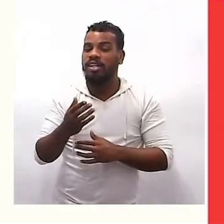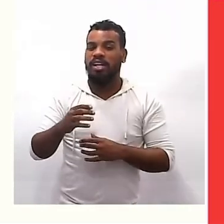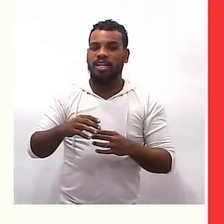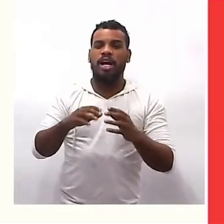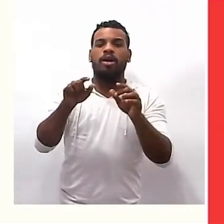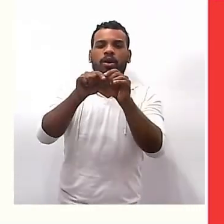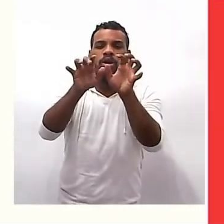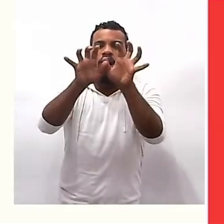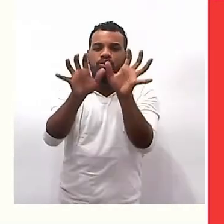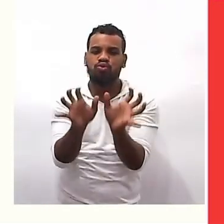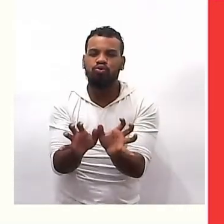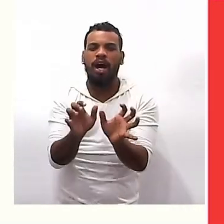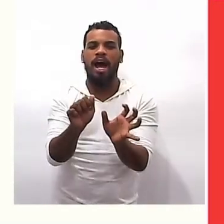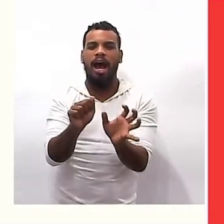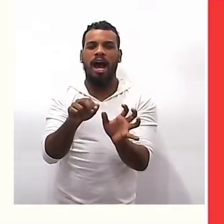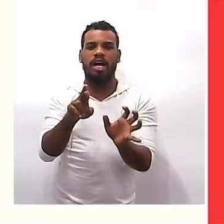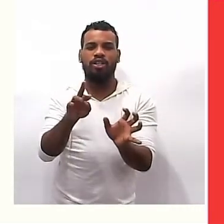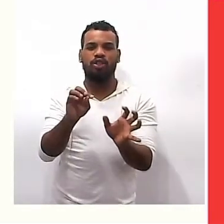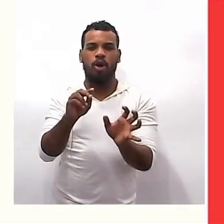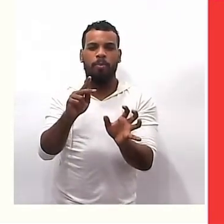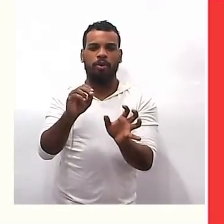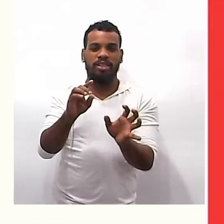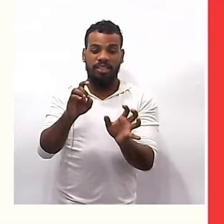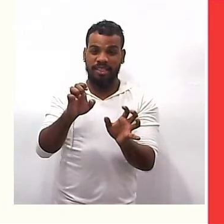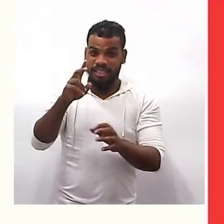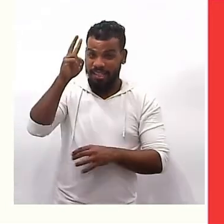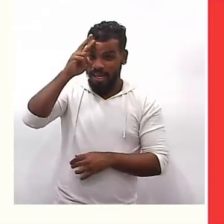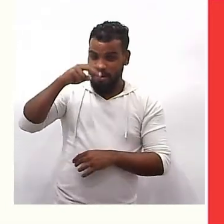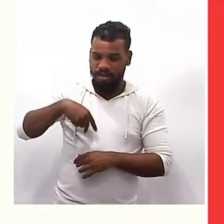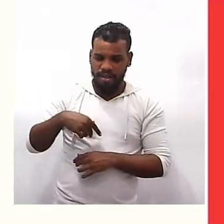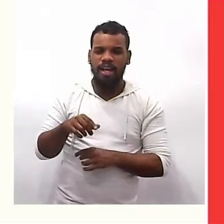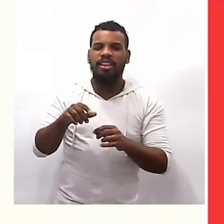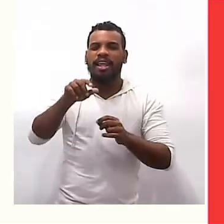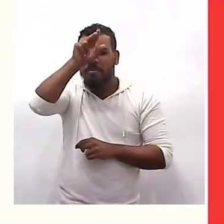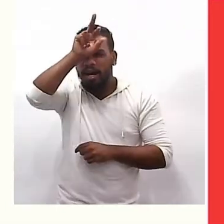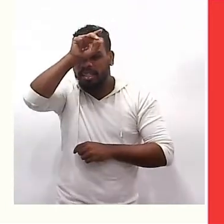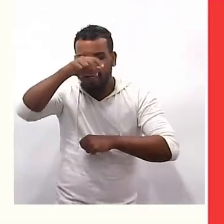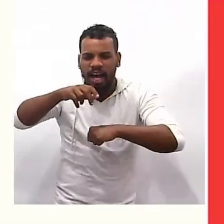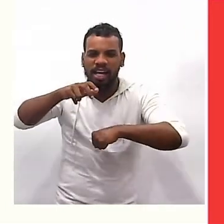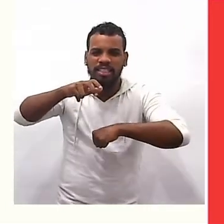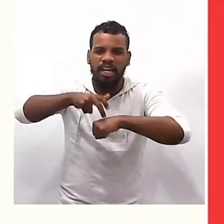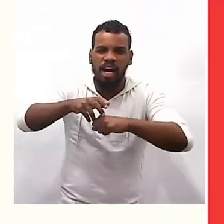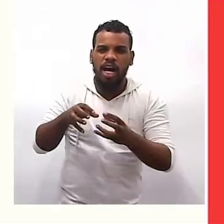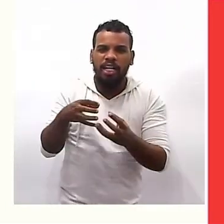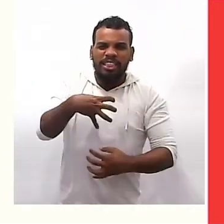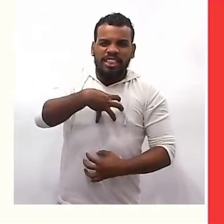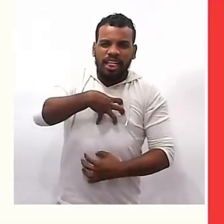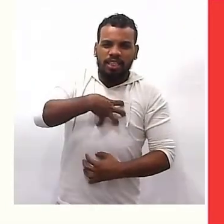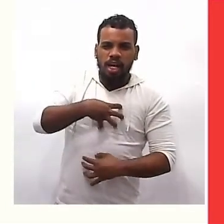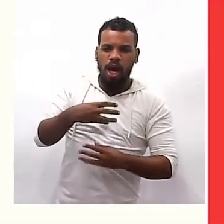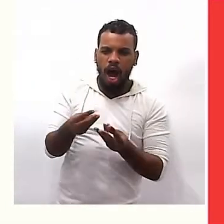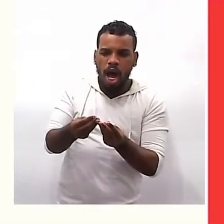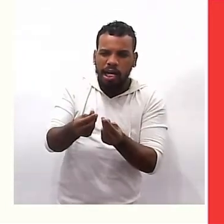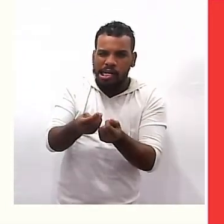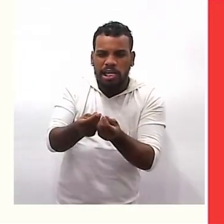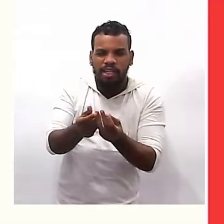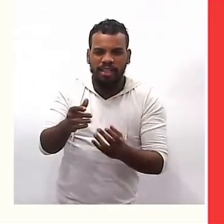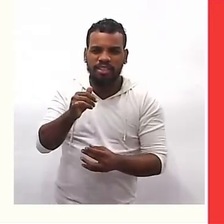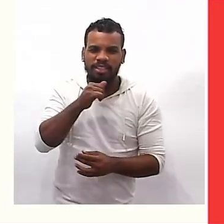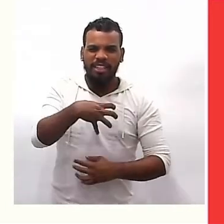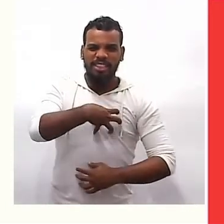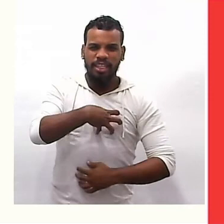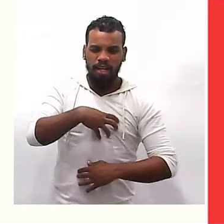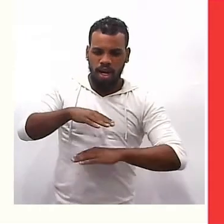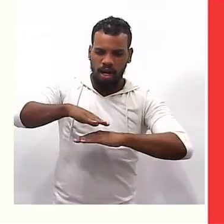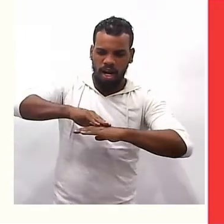dos artrópodes. Lembrem que quando a gente pisa numa baratinha, você escuta aquele crack, aquele crocante quando você mata uma